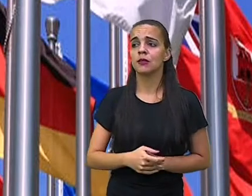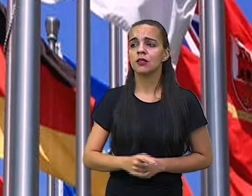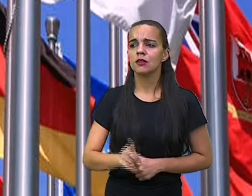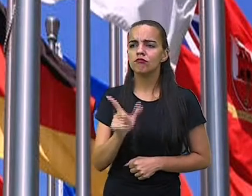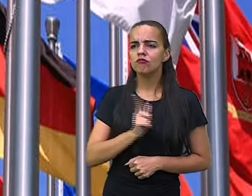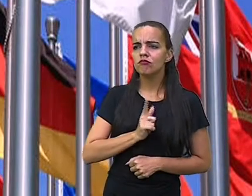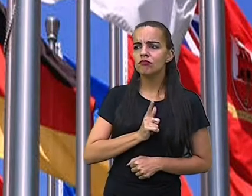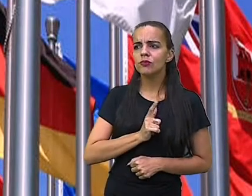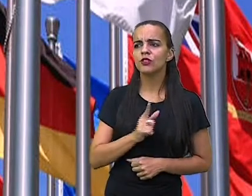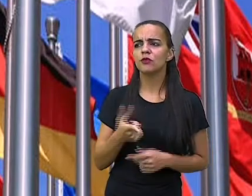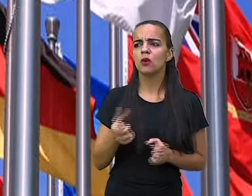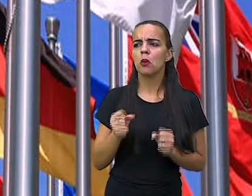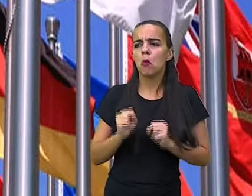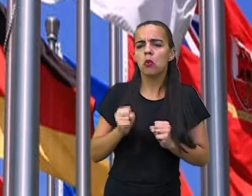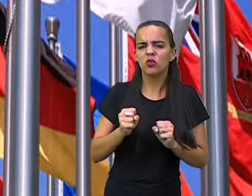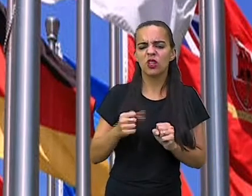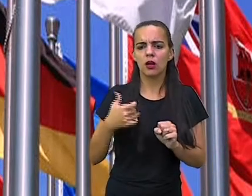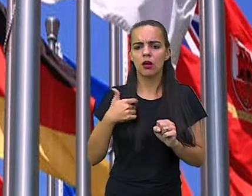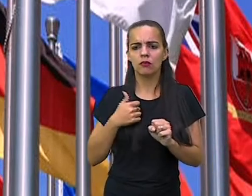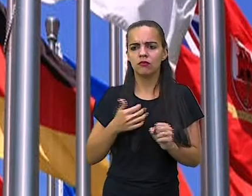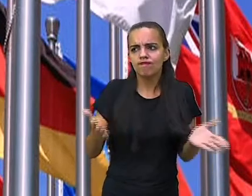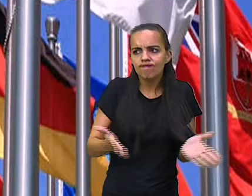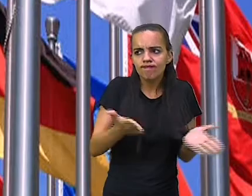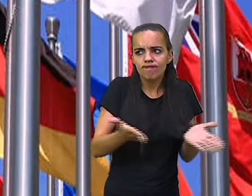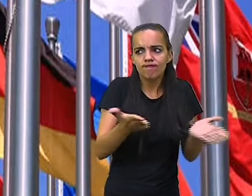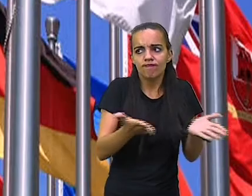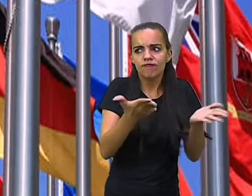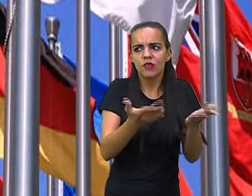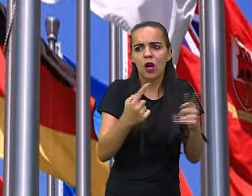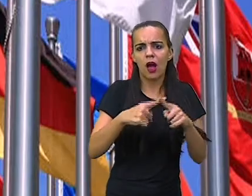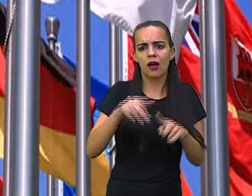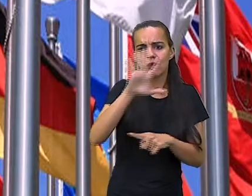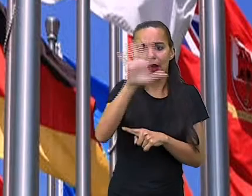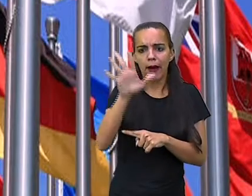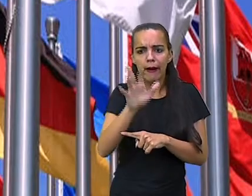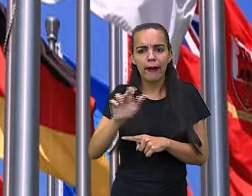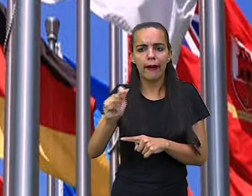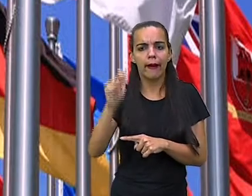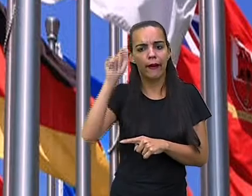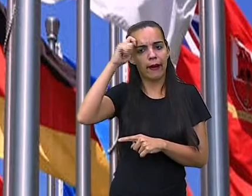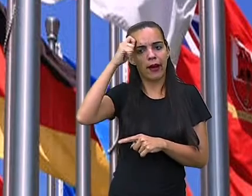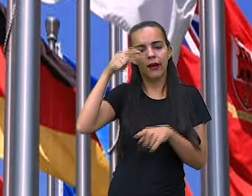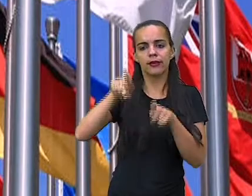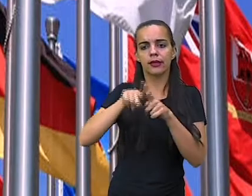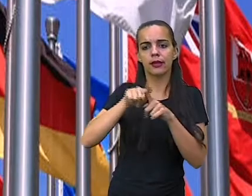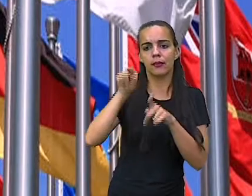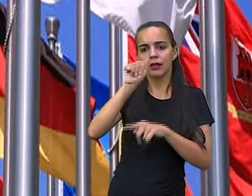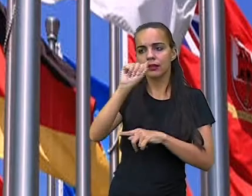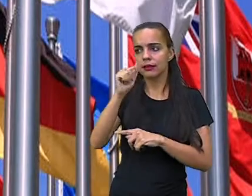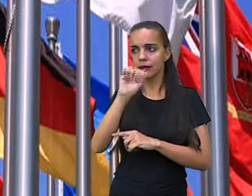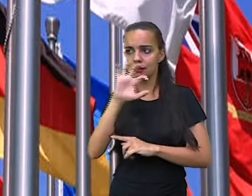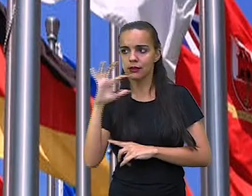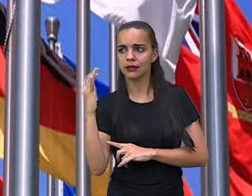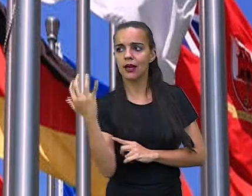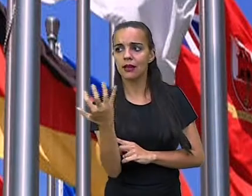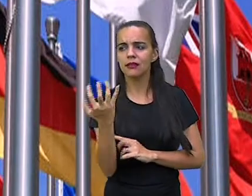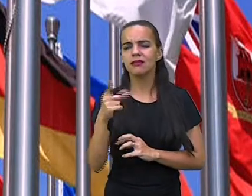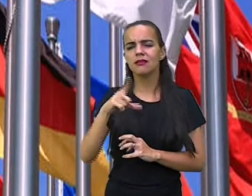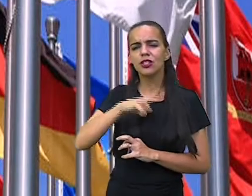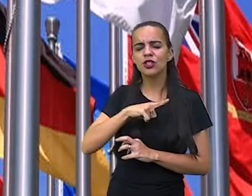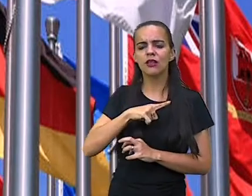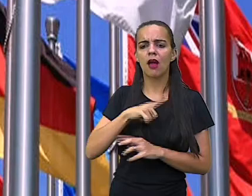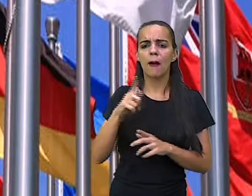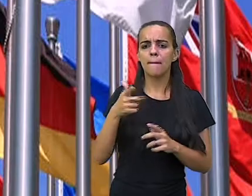nacionalismos também motivaram a colonização da África e da Ásia, afundando a qualidade de